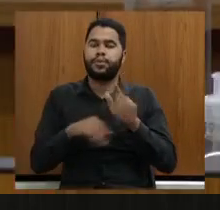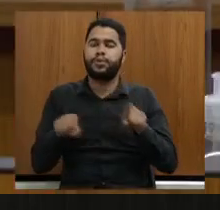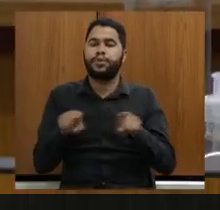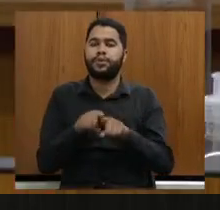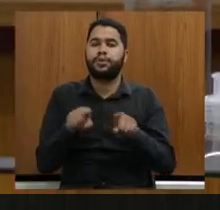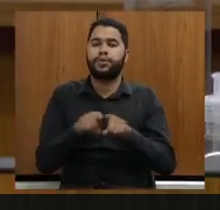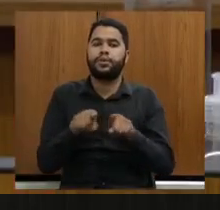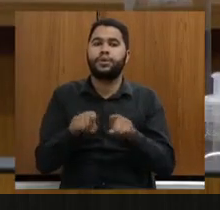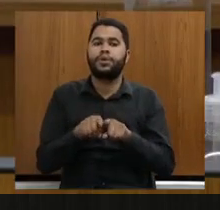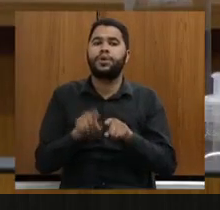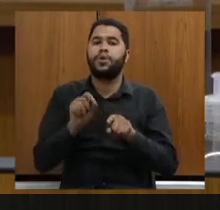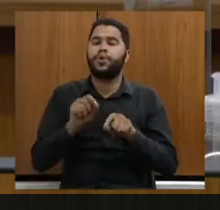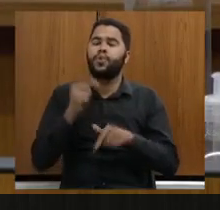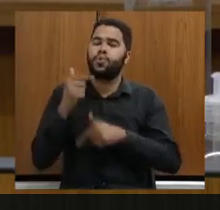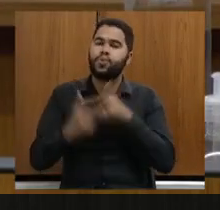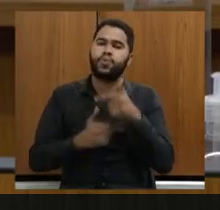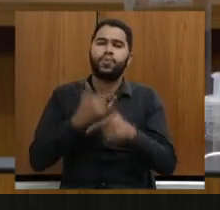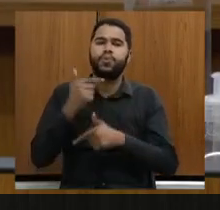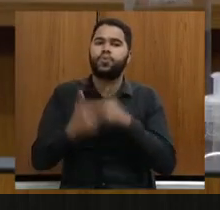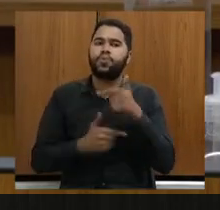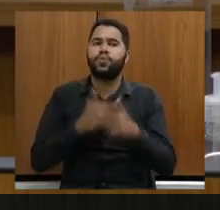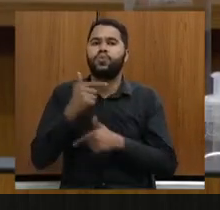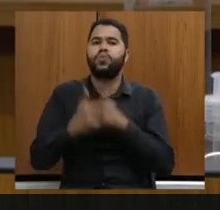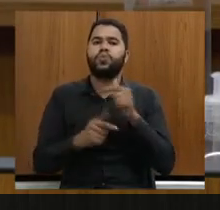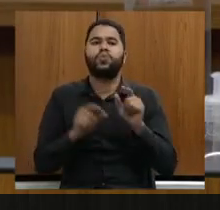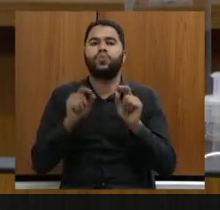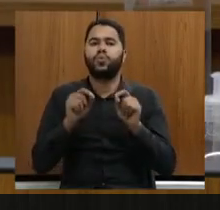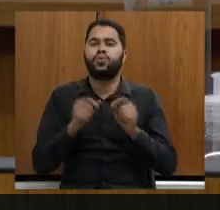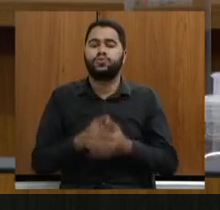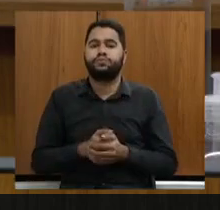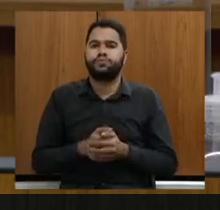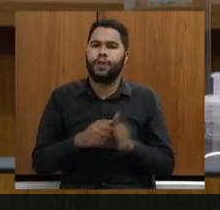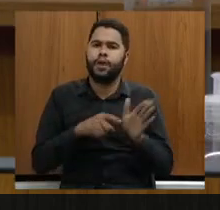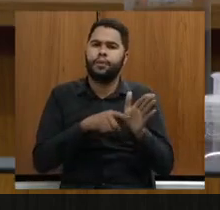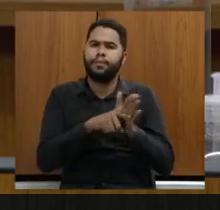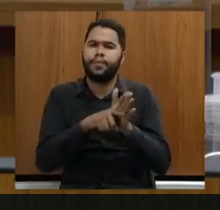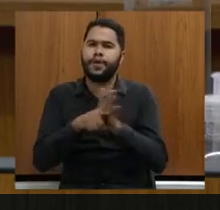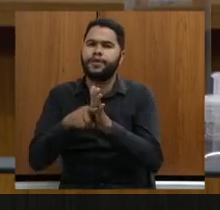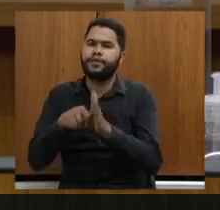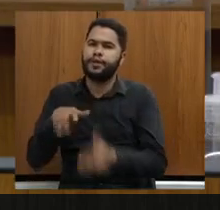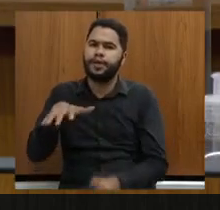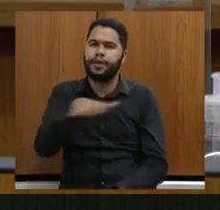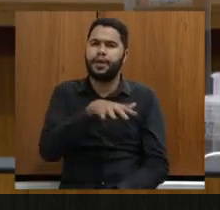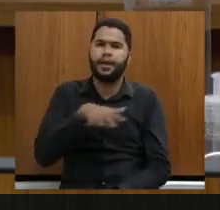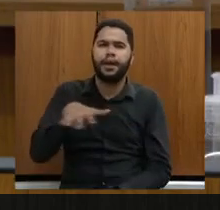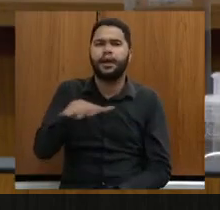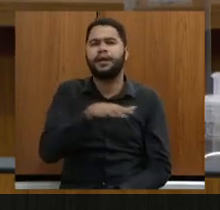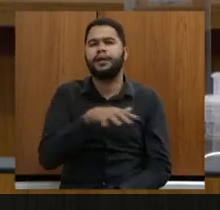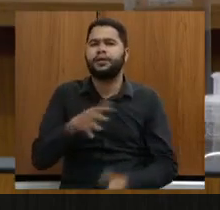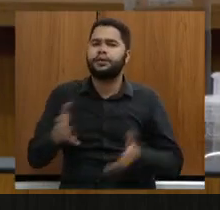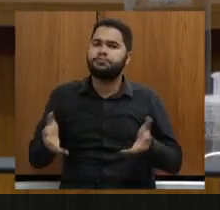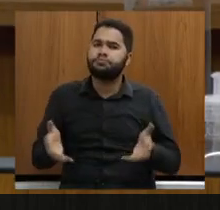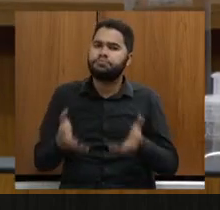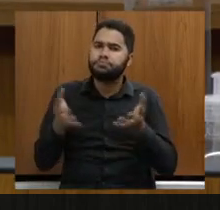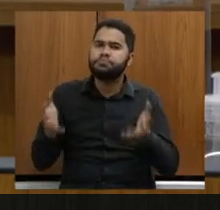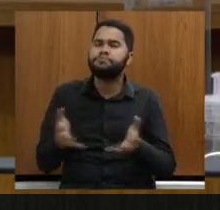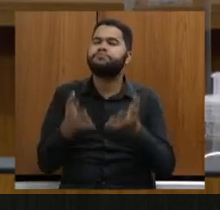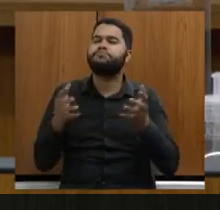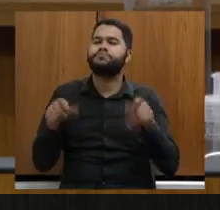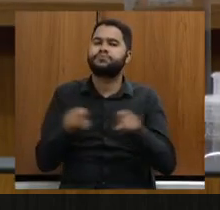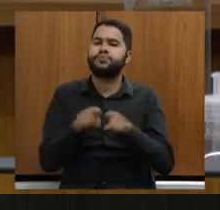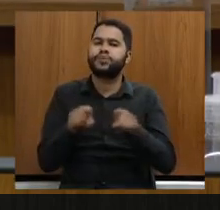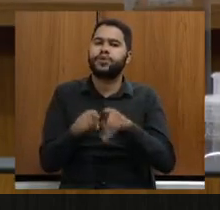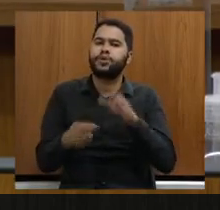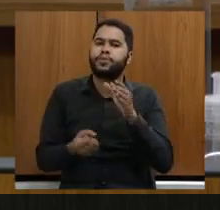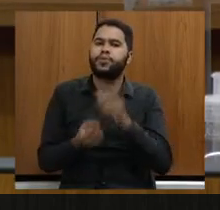também aí para mim Tem trabalhado muito com a questão de Pesquisas na área de silagem de incentivo a Palma